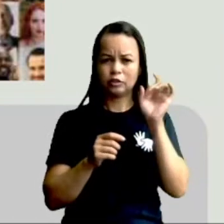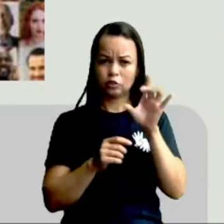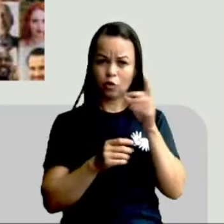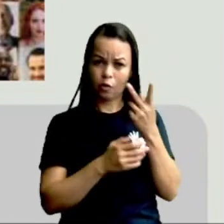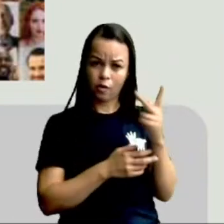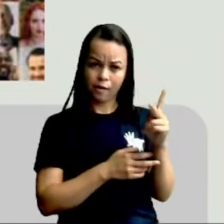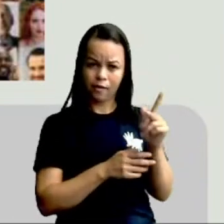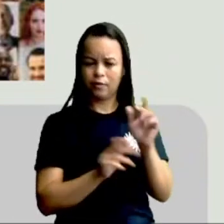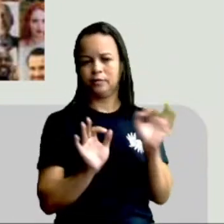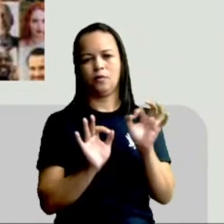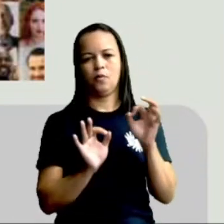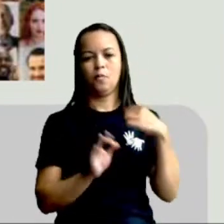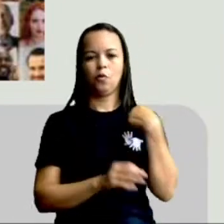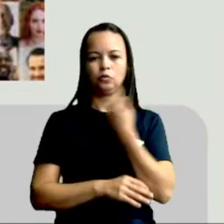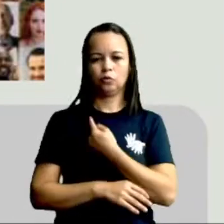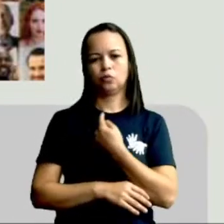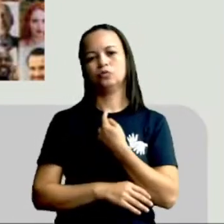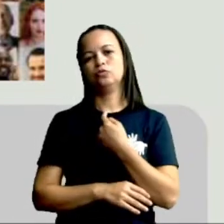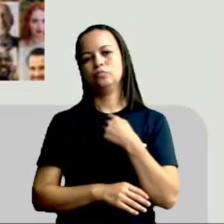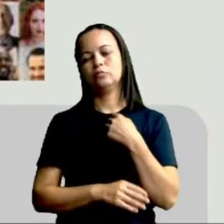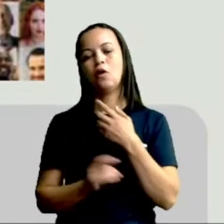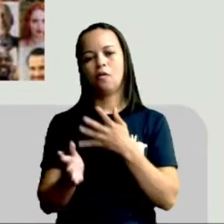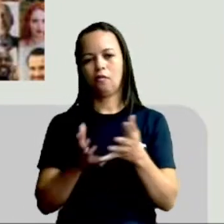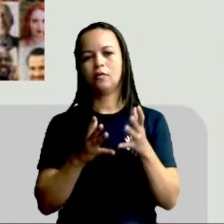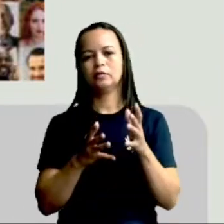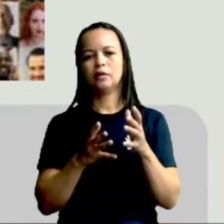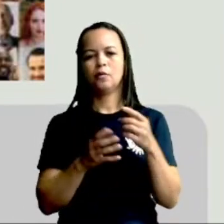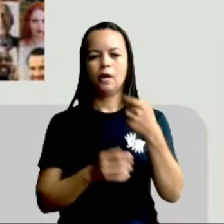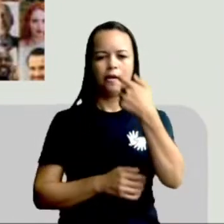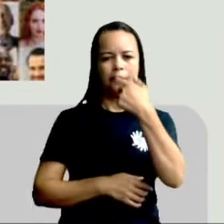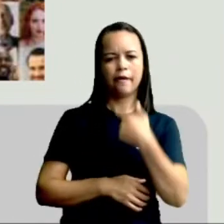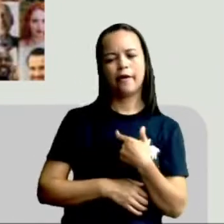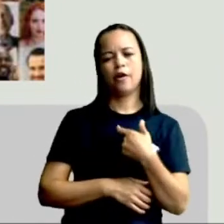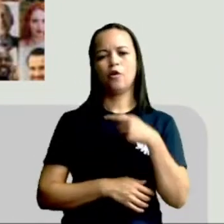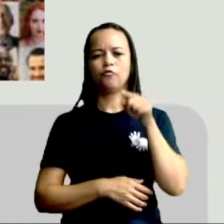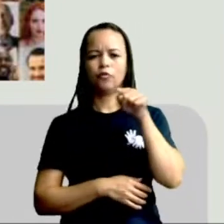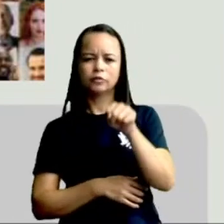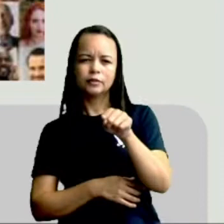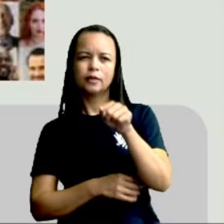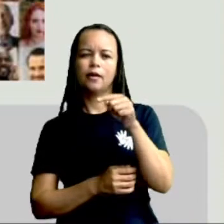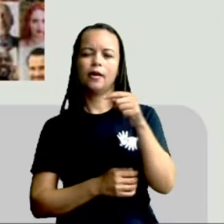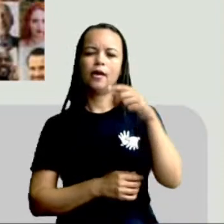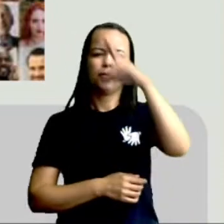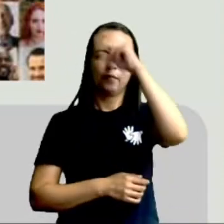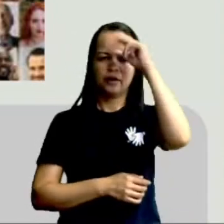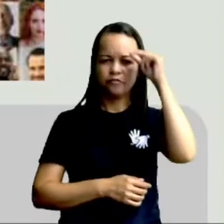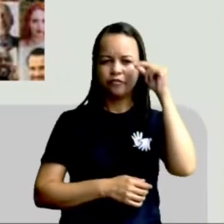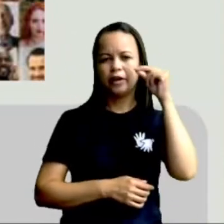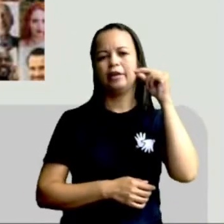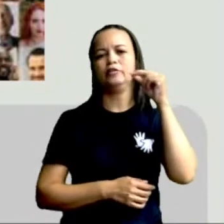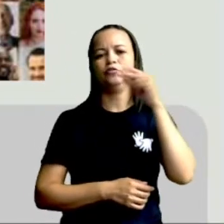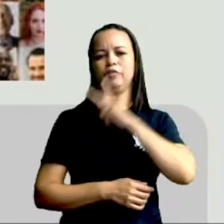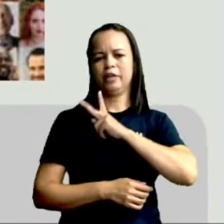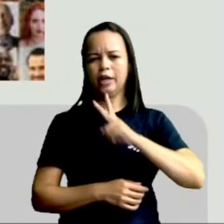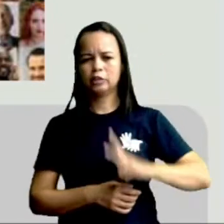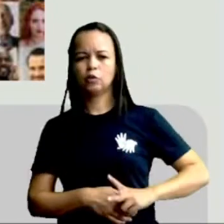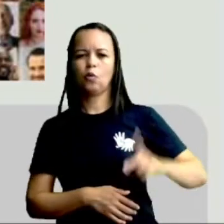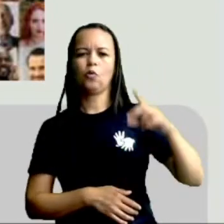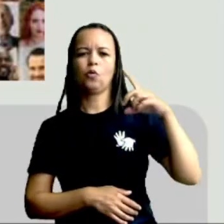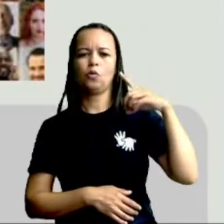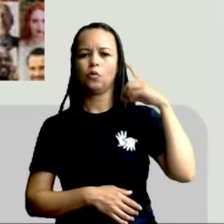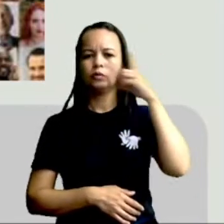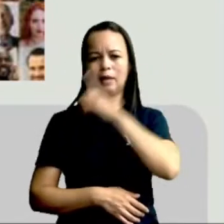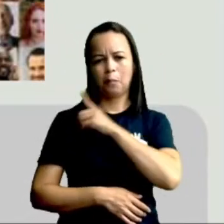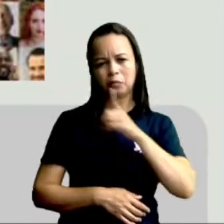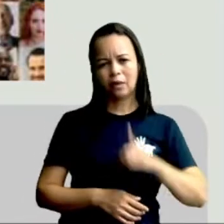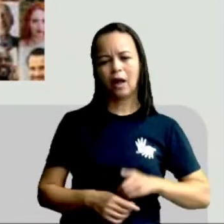nós. Isto é, pessoas como eu, como você, o prefeito, o vereador, o deputado, o rapaz que trabalha na